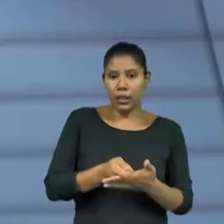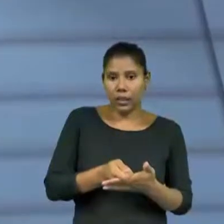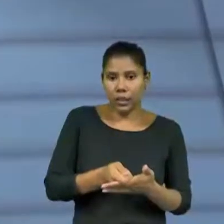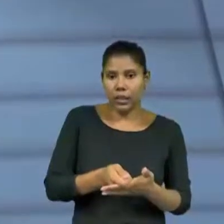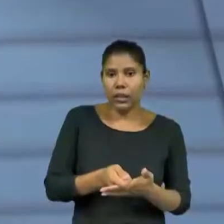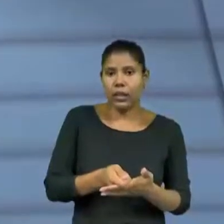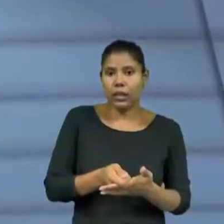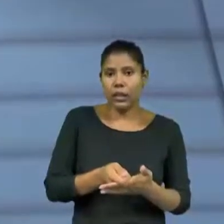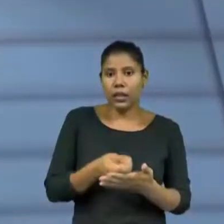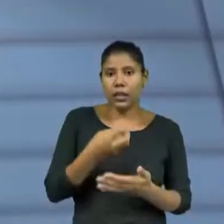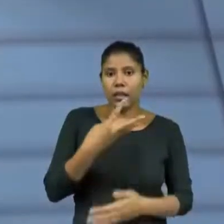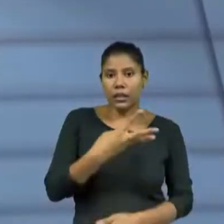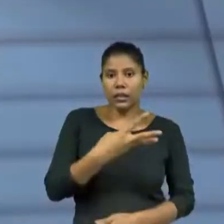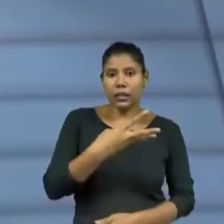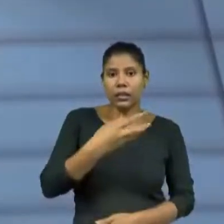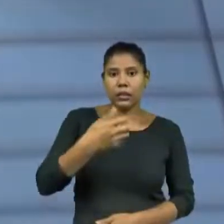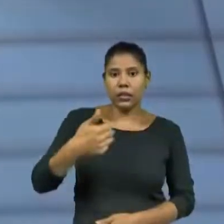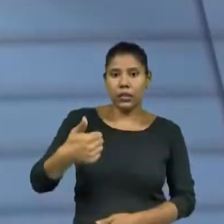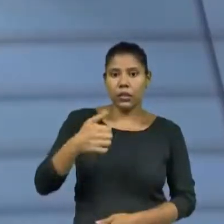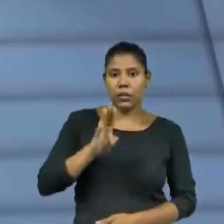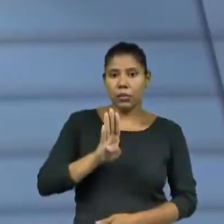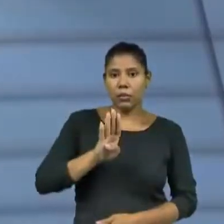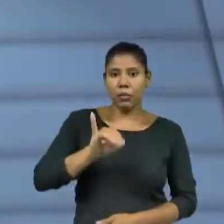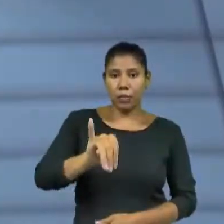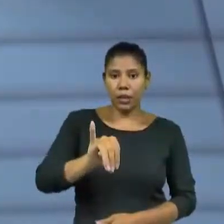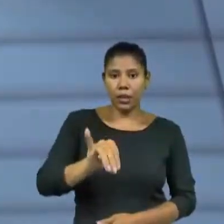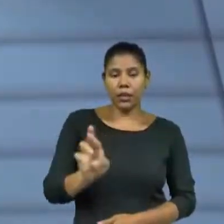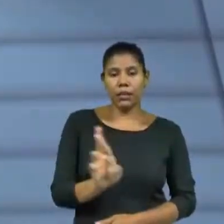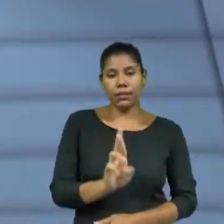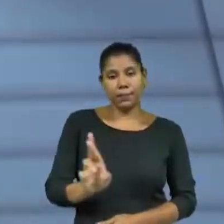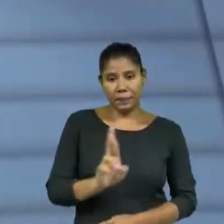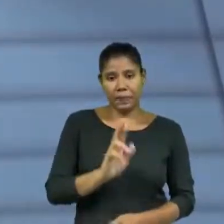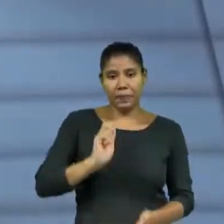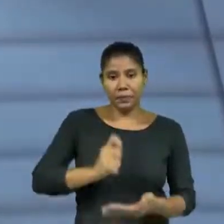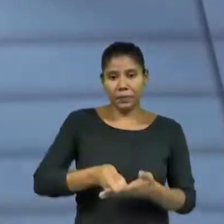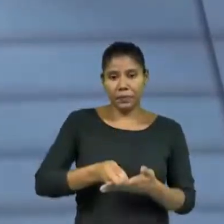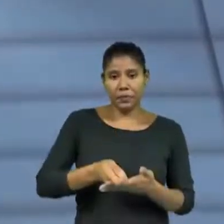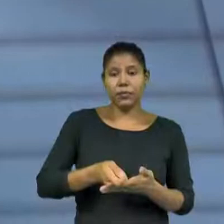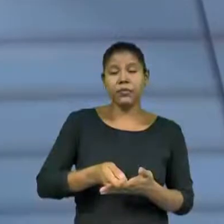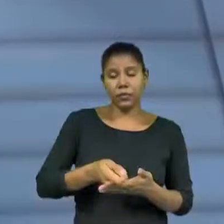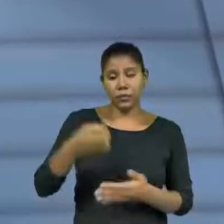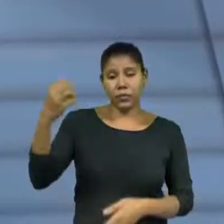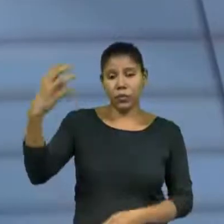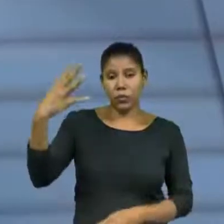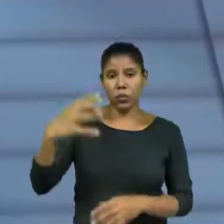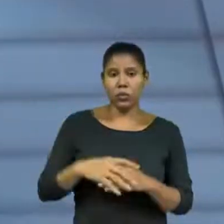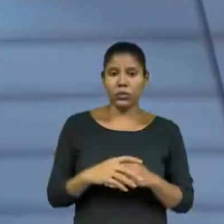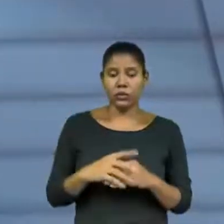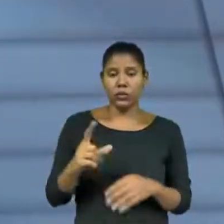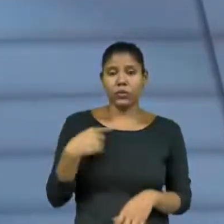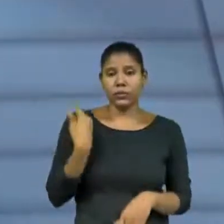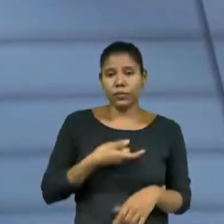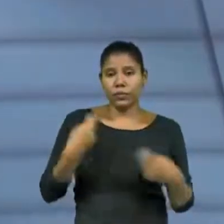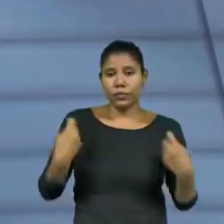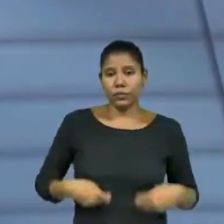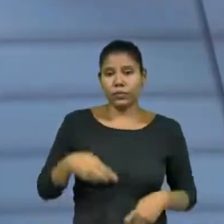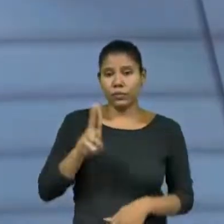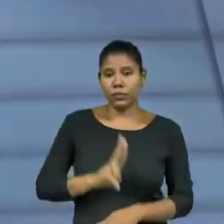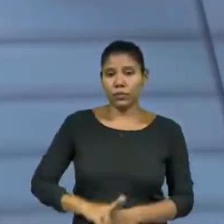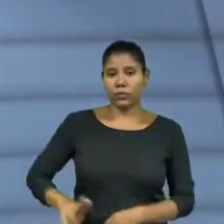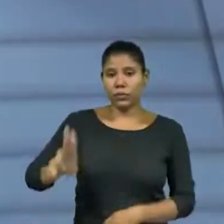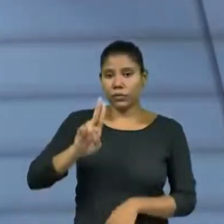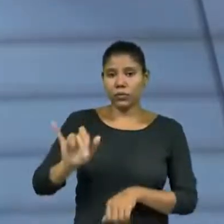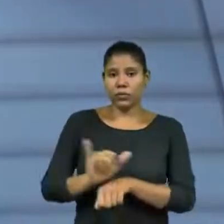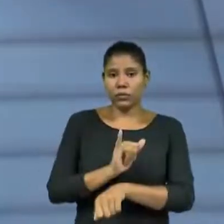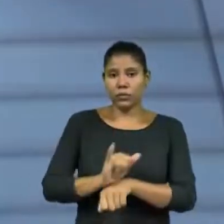sim, 31 bilhões de reais. 31 bilhões de reais foram pagos. Então, nós precisamos usar isso como uma...